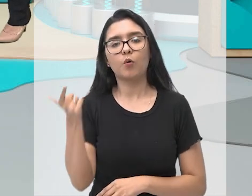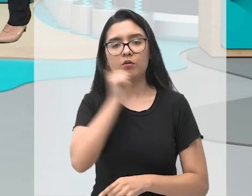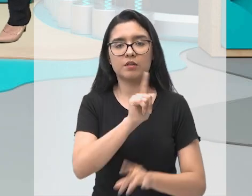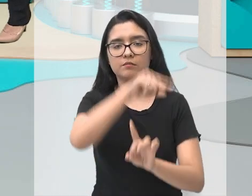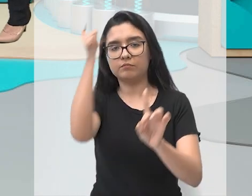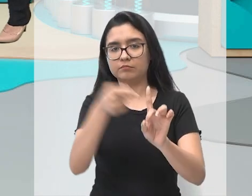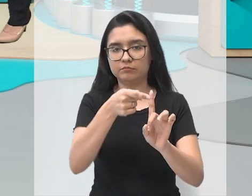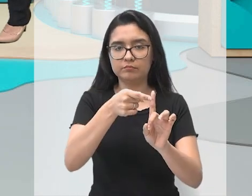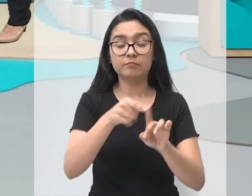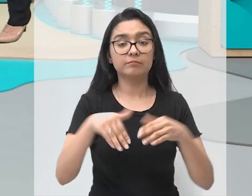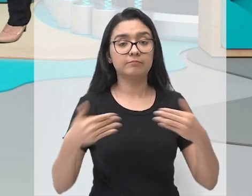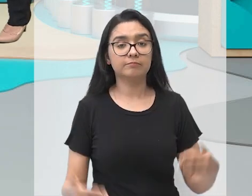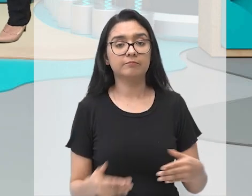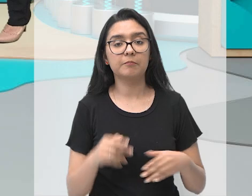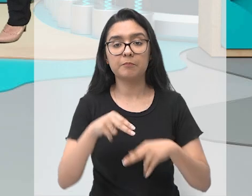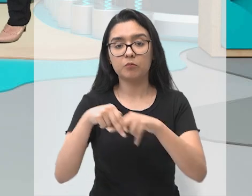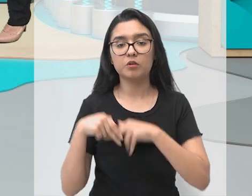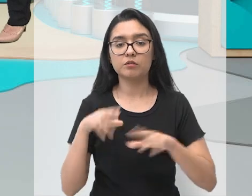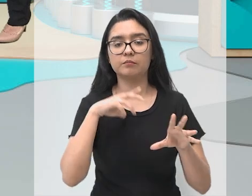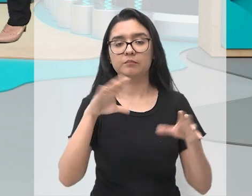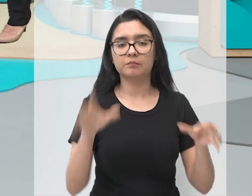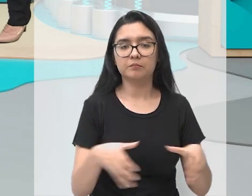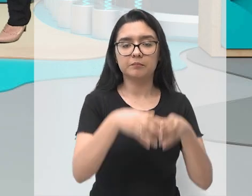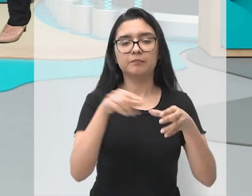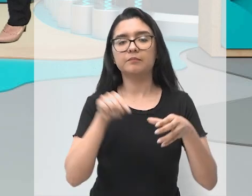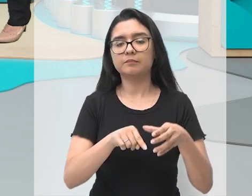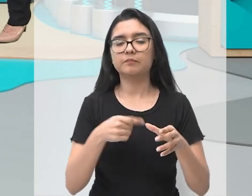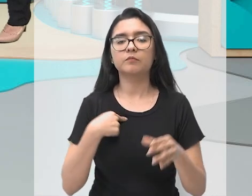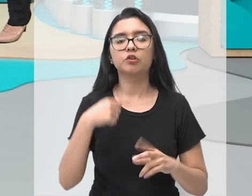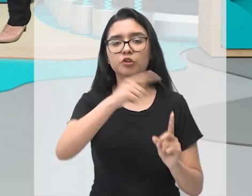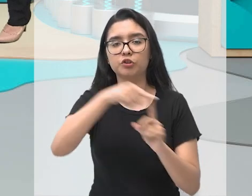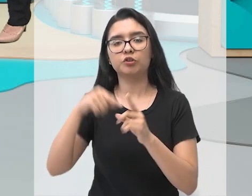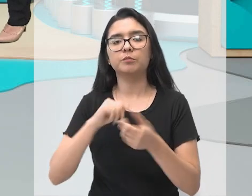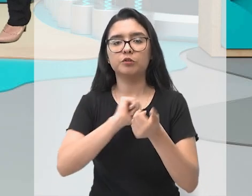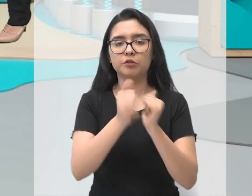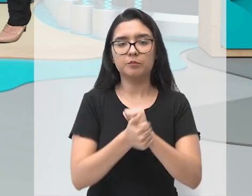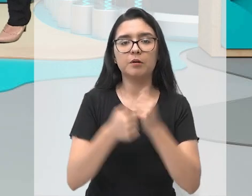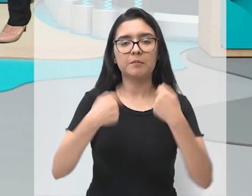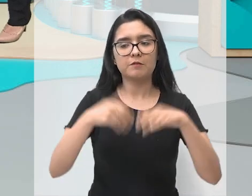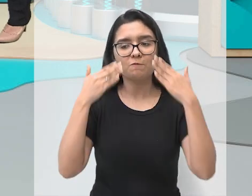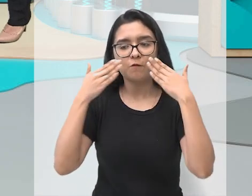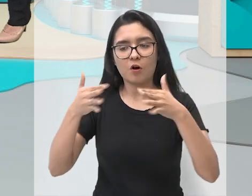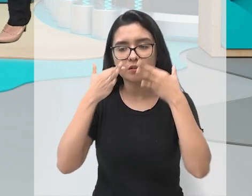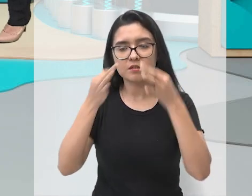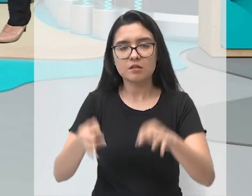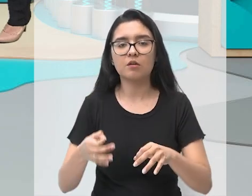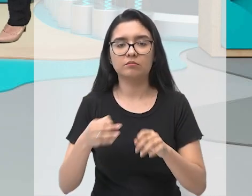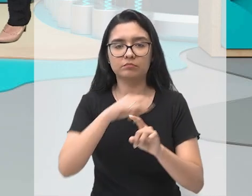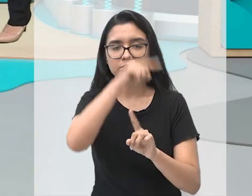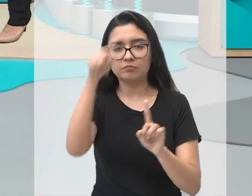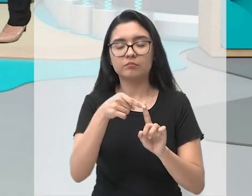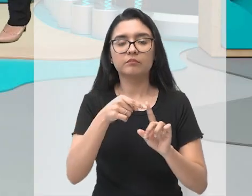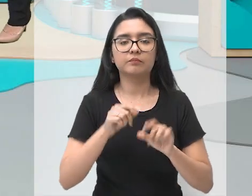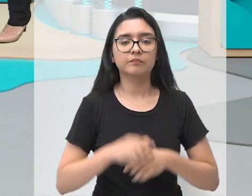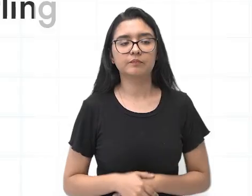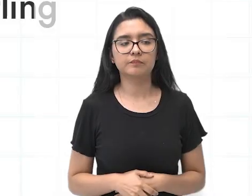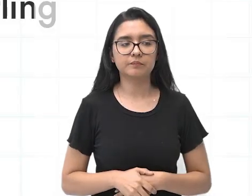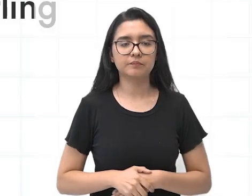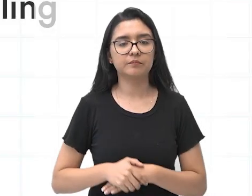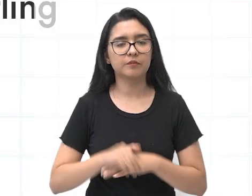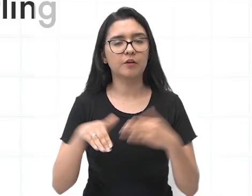saúde. Prosseguindo, eu quero novamente relembrar para vocês algumas dicas, né, para a gente iniciar a prática